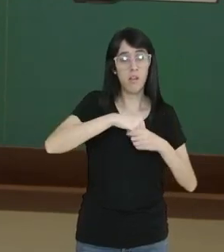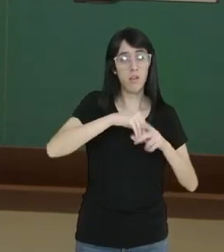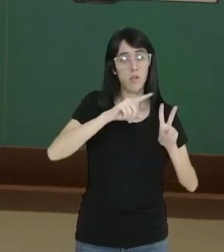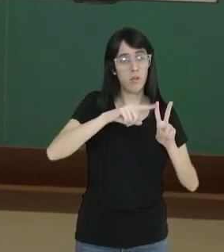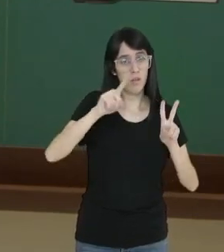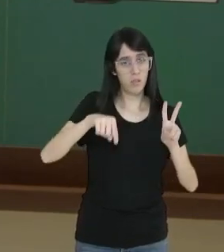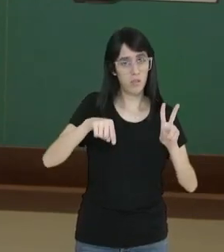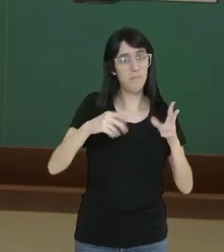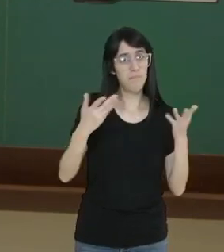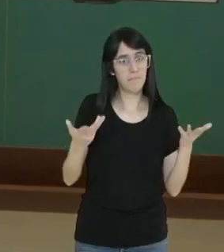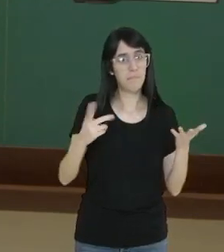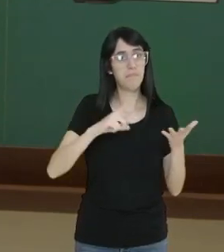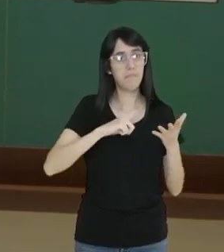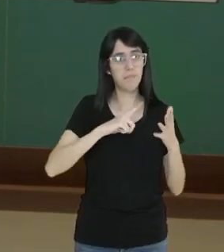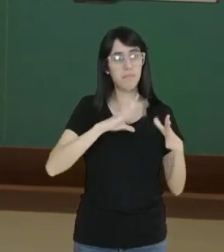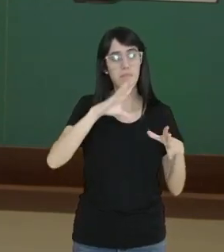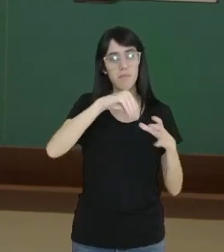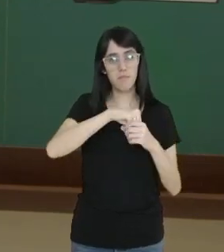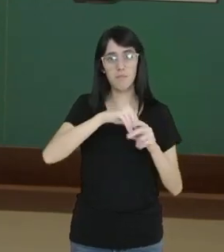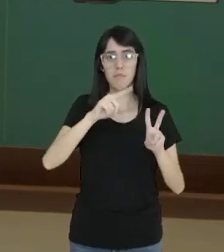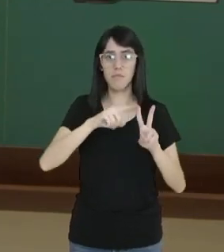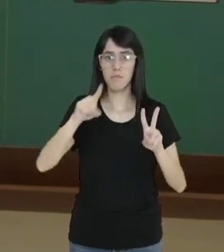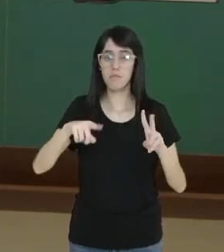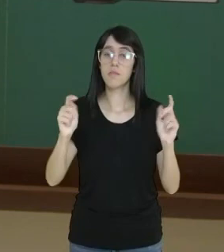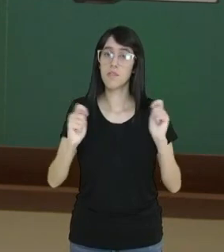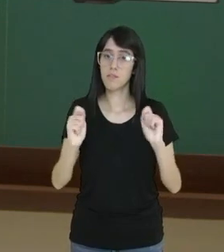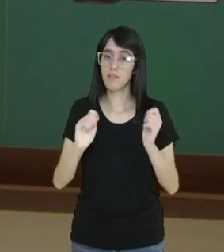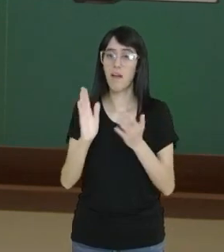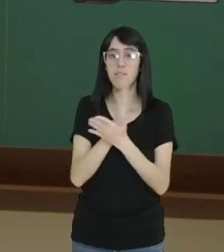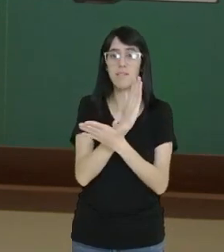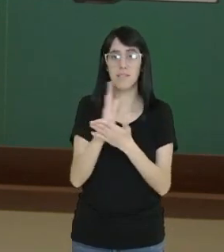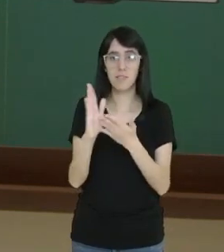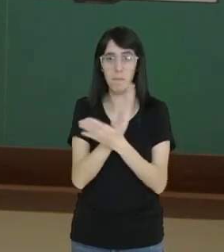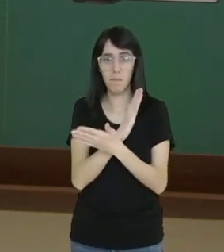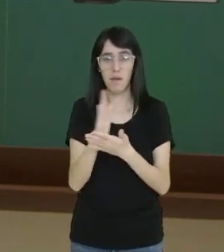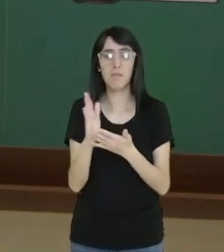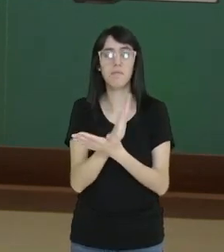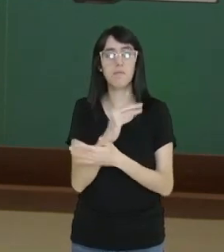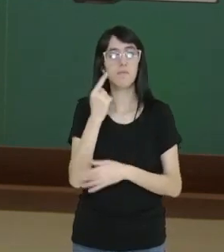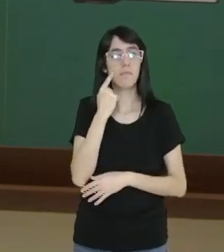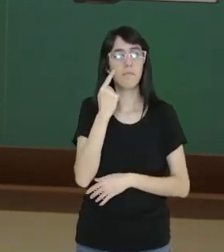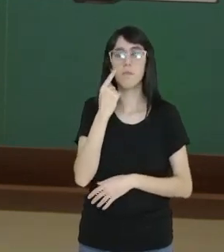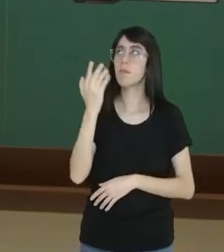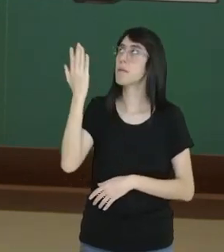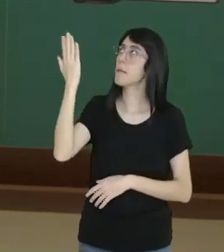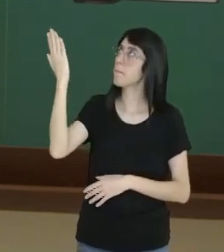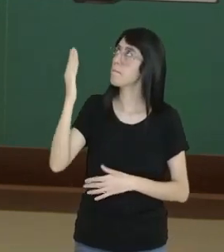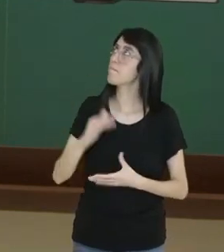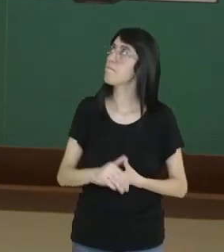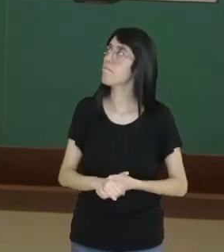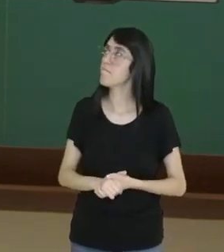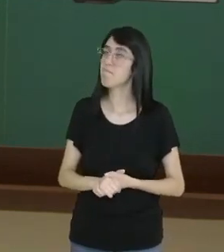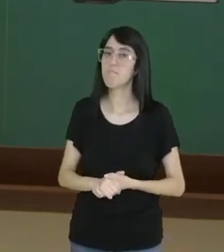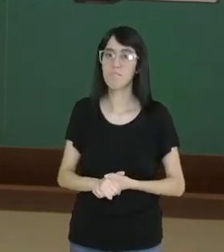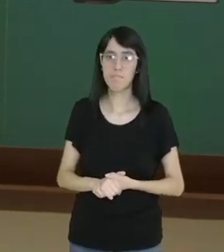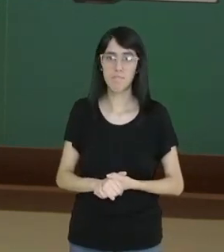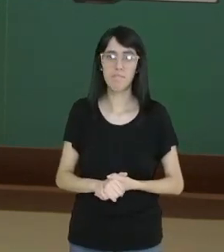cada um deles dentro da raiz. Posso separar, inclusive, ó, escrever cada um numa raiz diferente, num radical